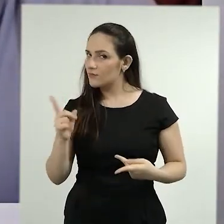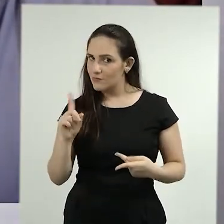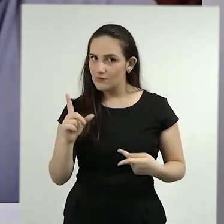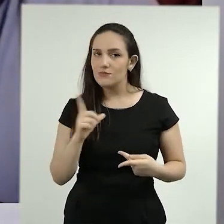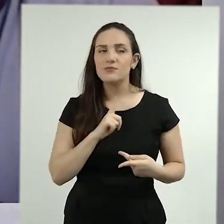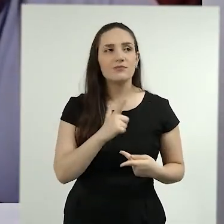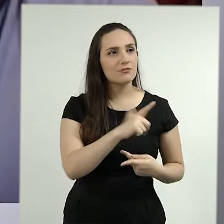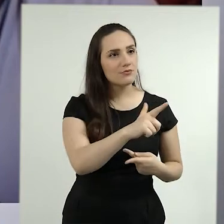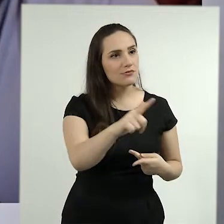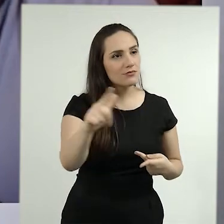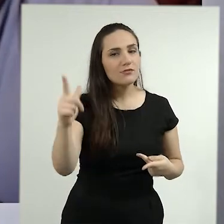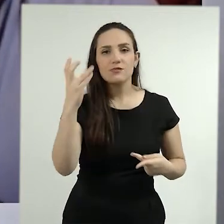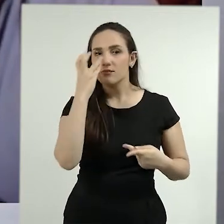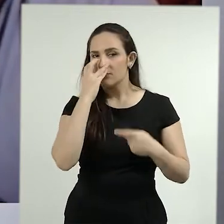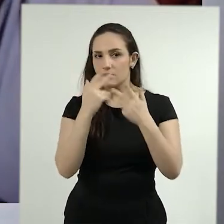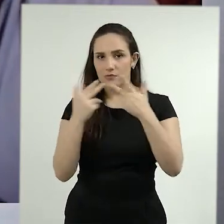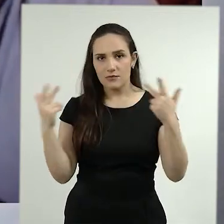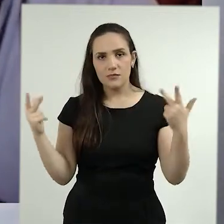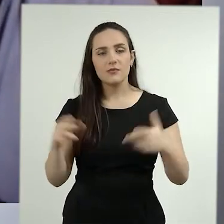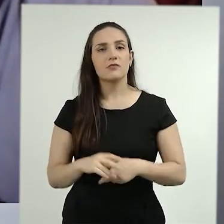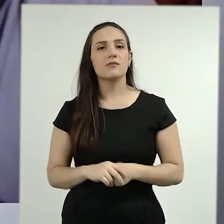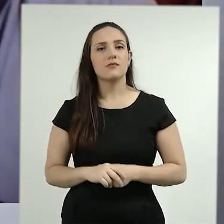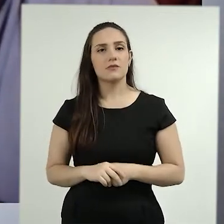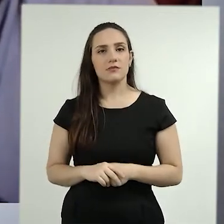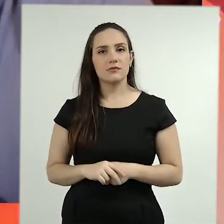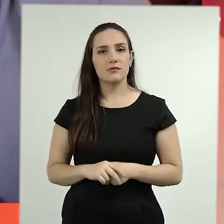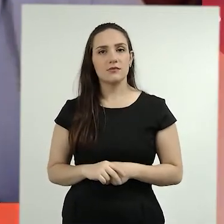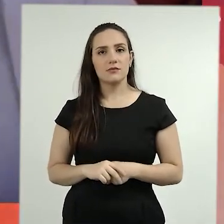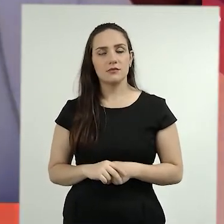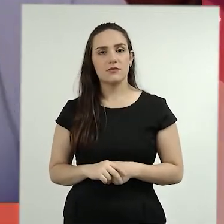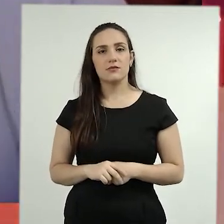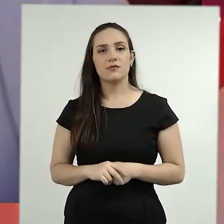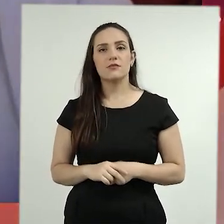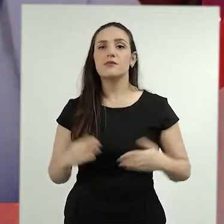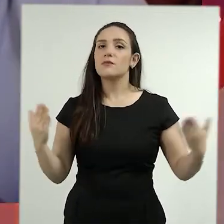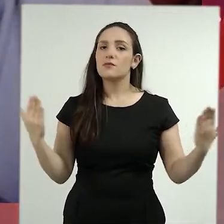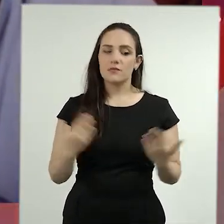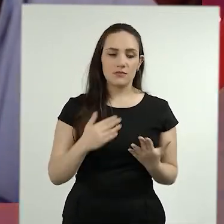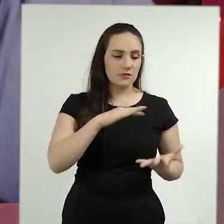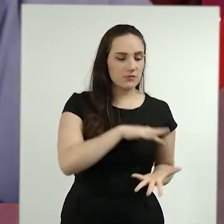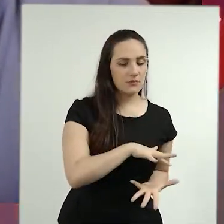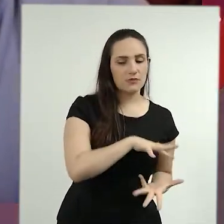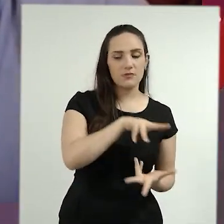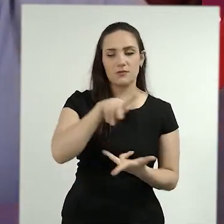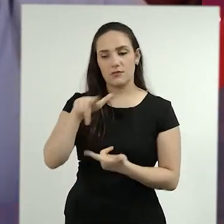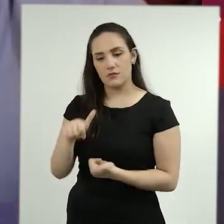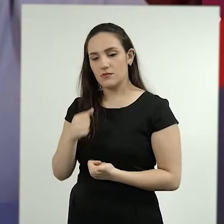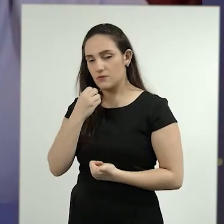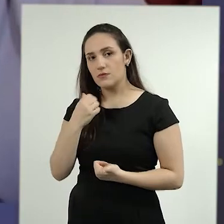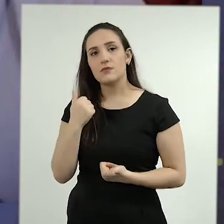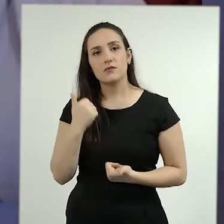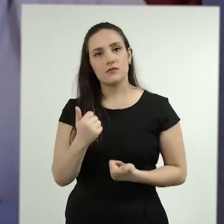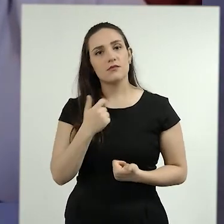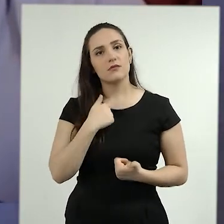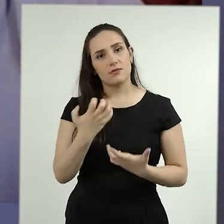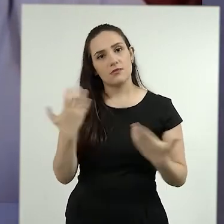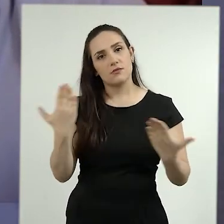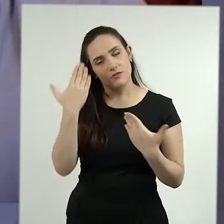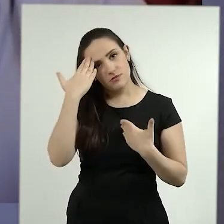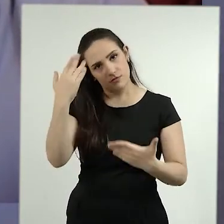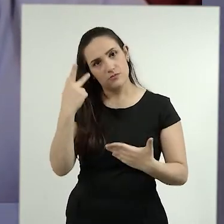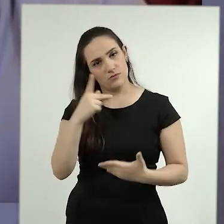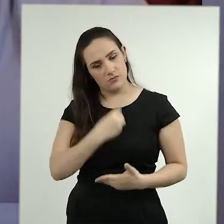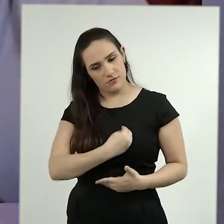humanos, tem toda uma cadeia de animais, né, que faz com que esse planeta ele exista do jeito que ele